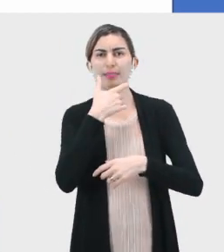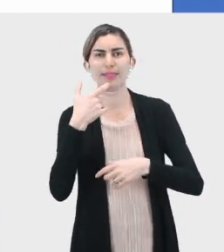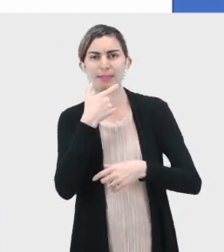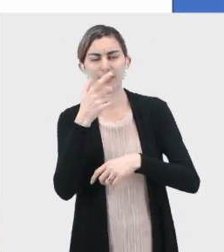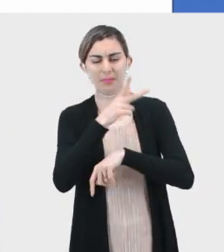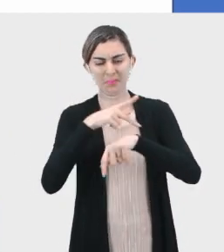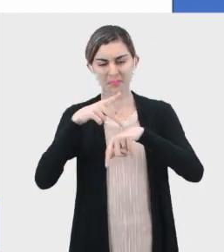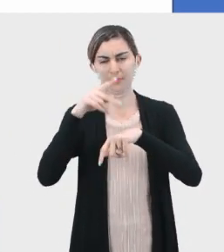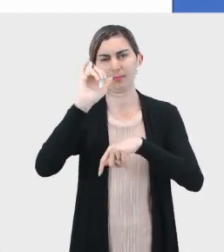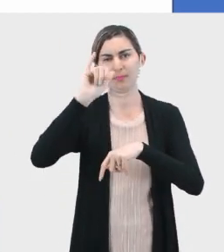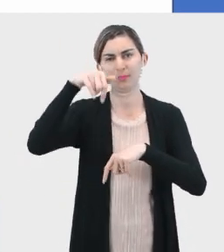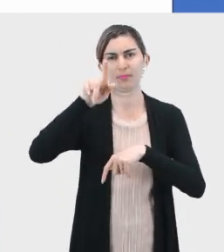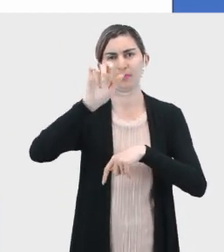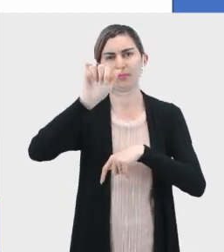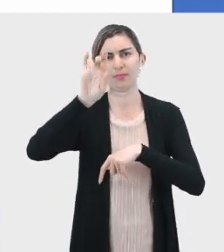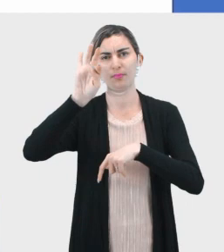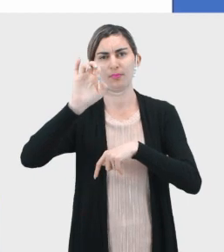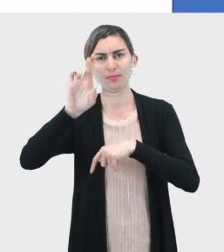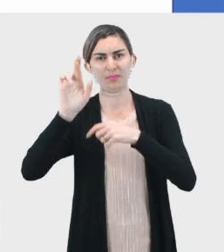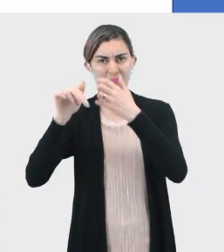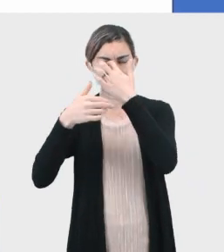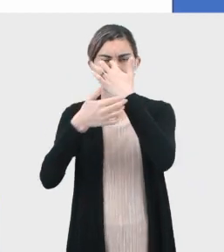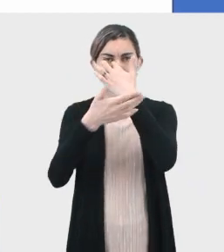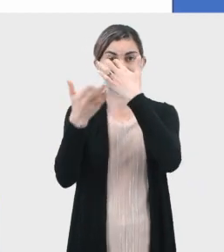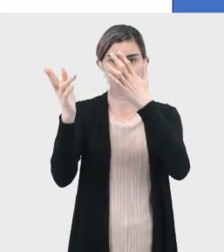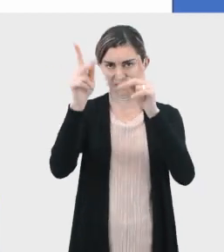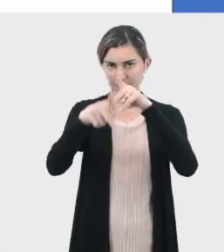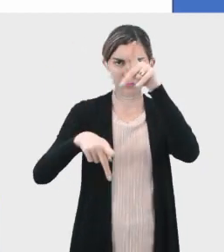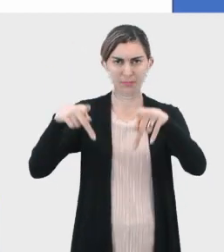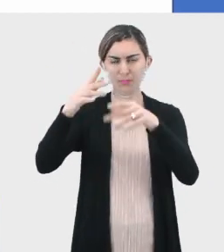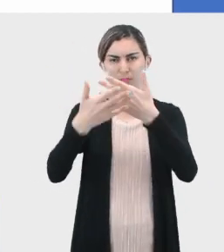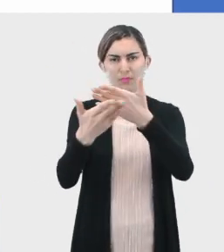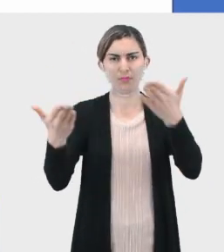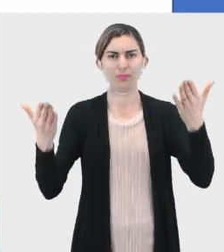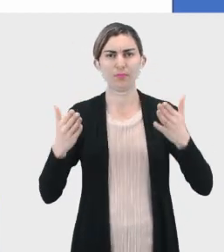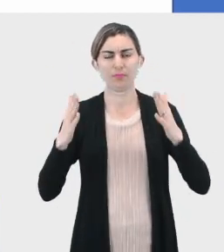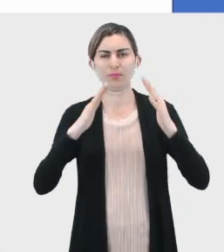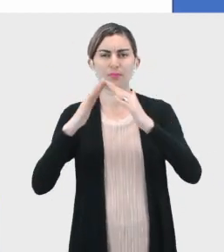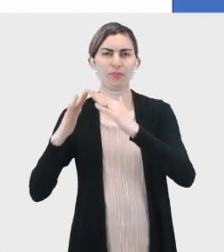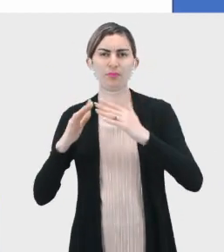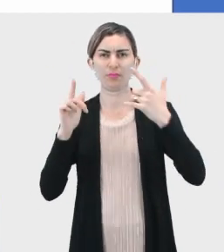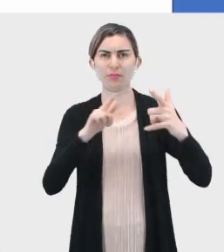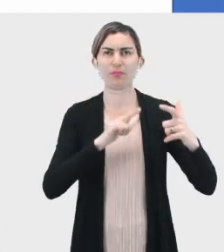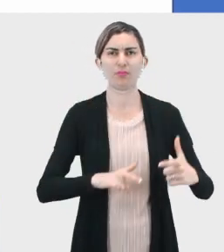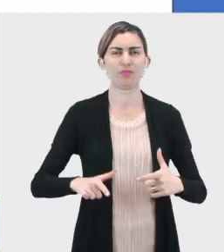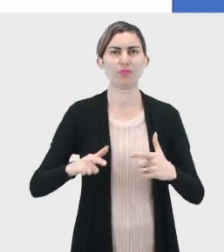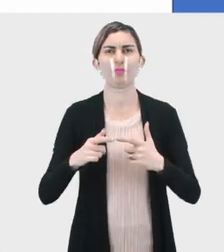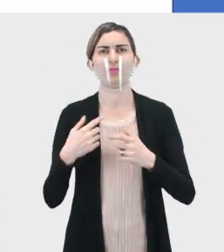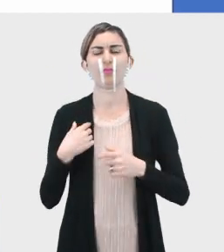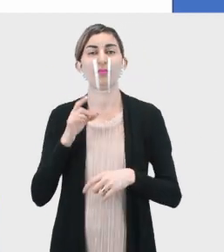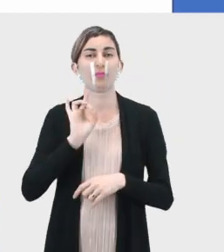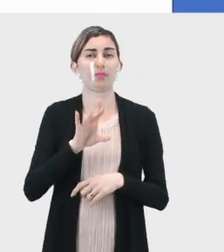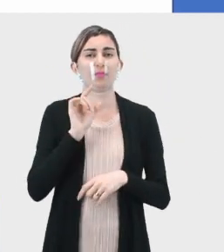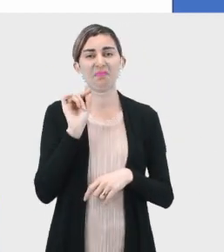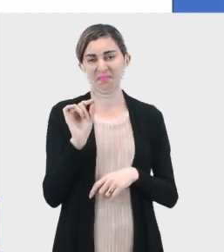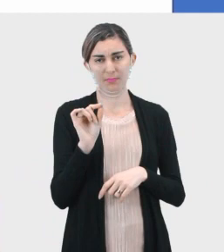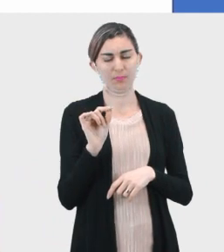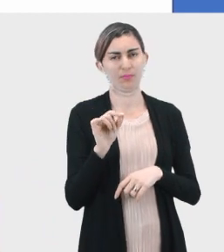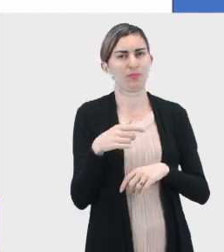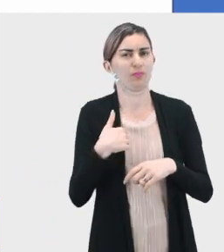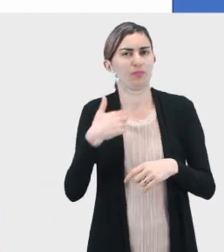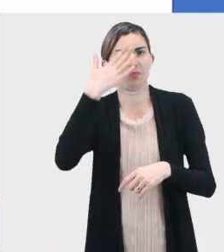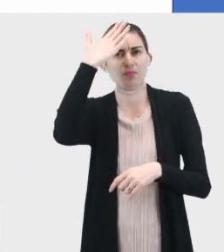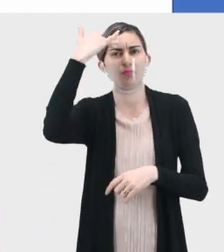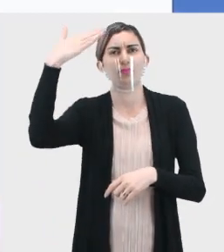na Inglaterra. Ele foi feito pelo e para o povo de Brookworth, um vilarejo local. Só